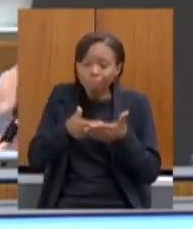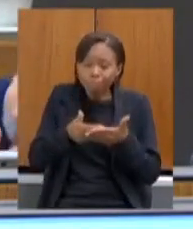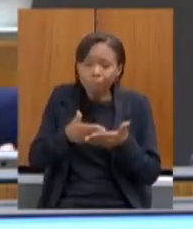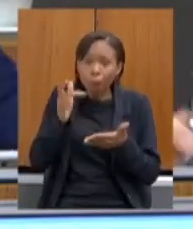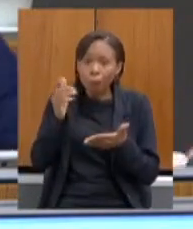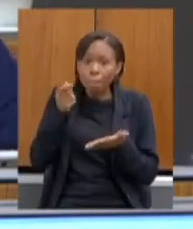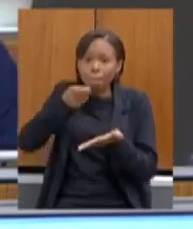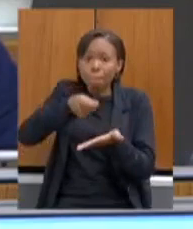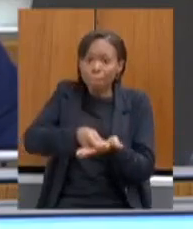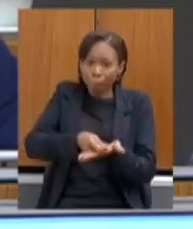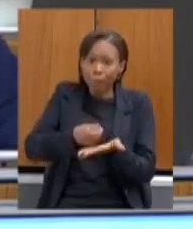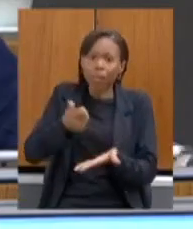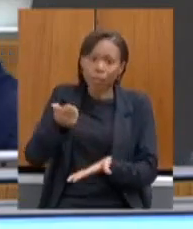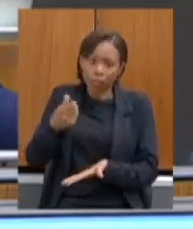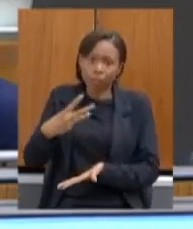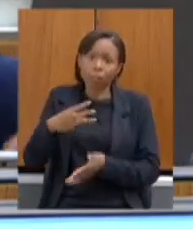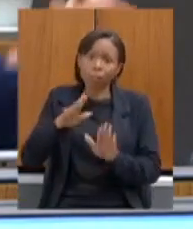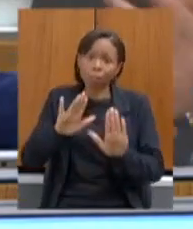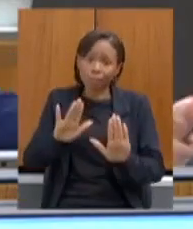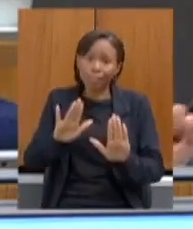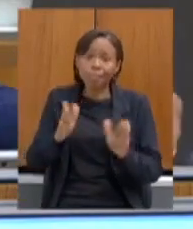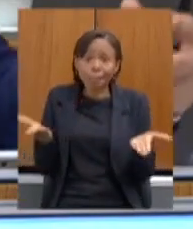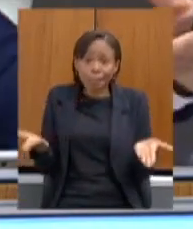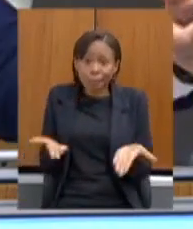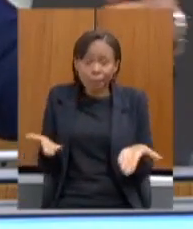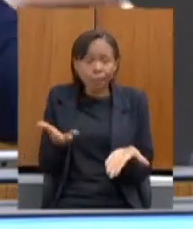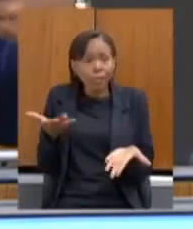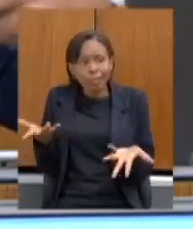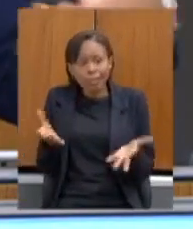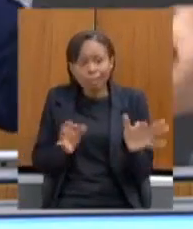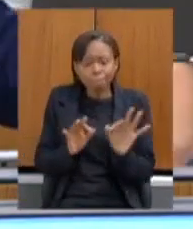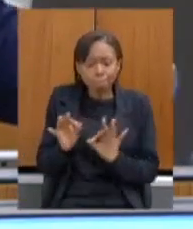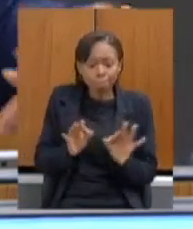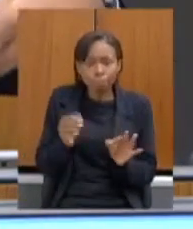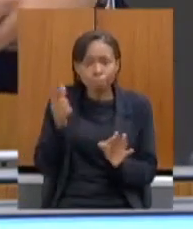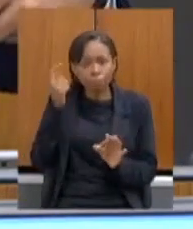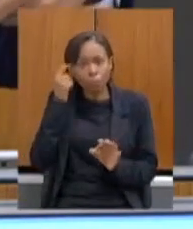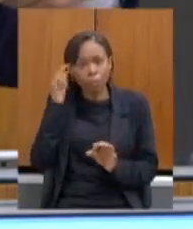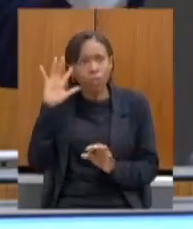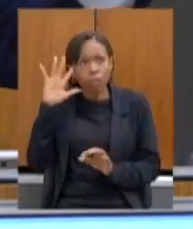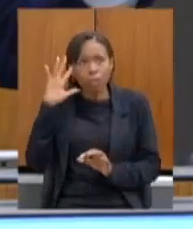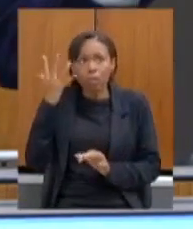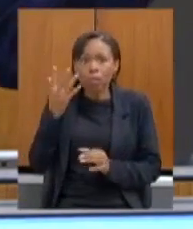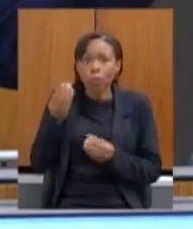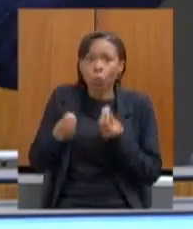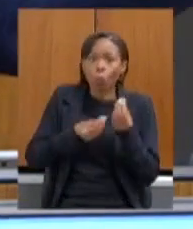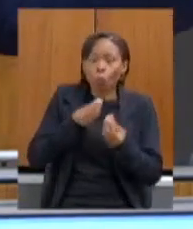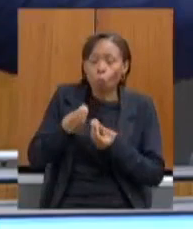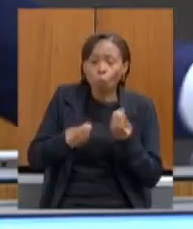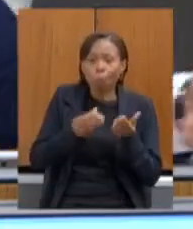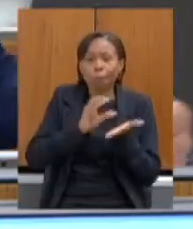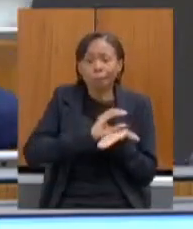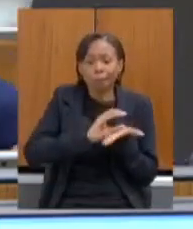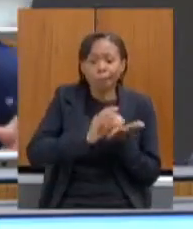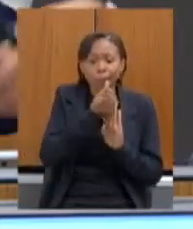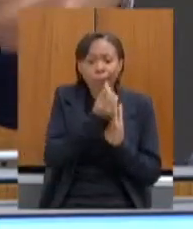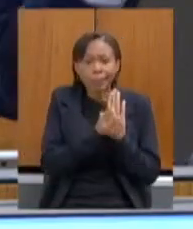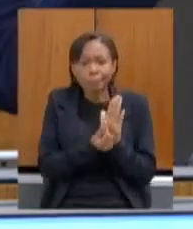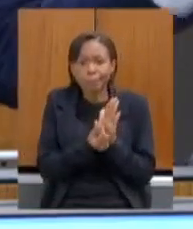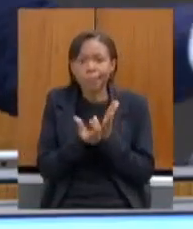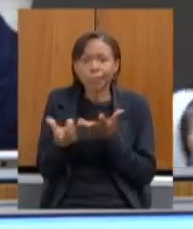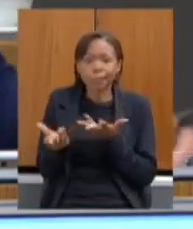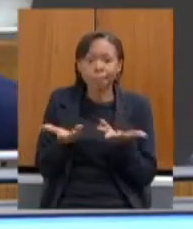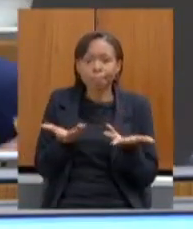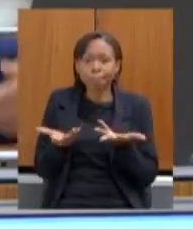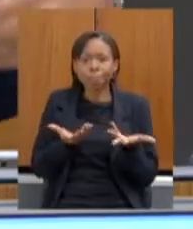busca de alternativas, de soluções, de remanejamento de orçamento, projetos de lei que estão tratando aqui na